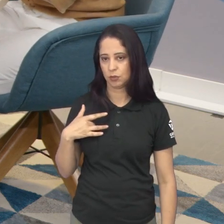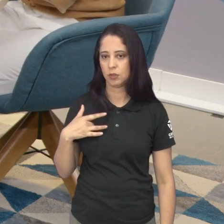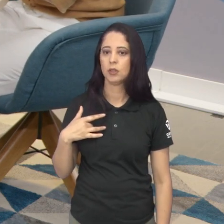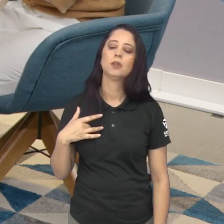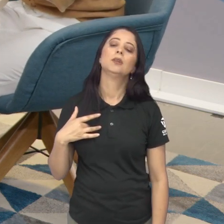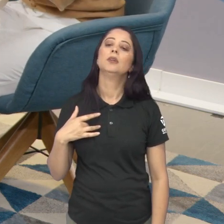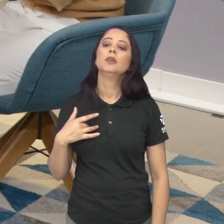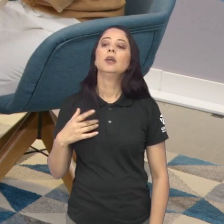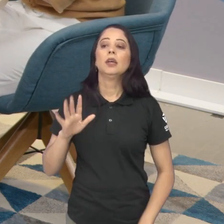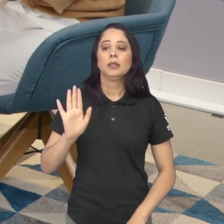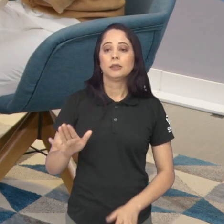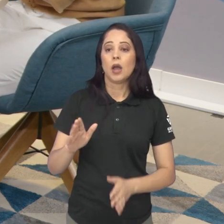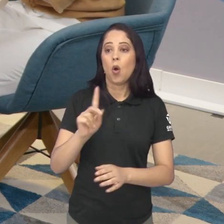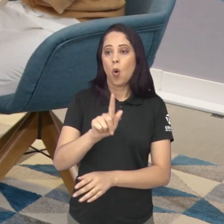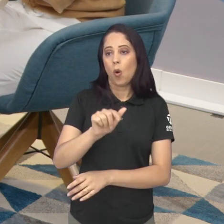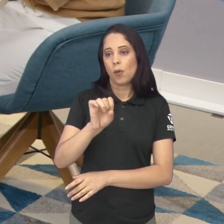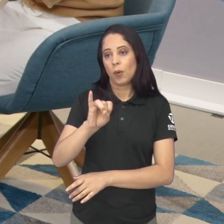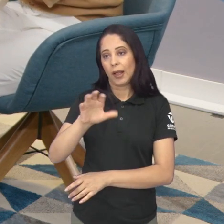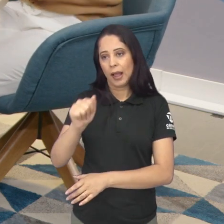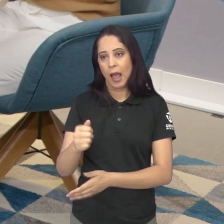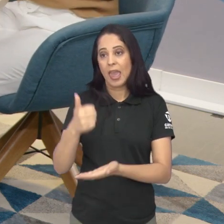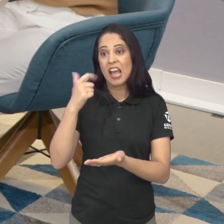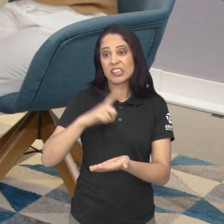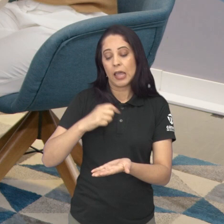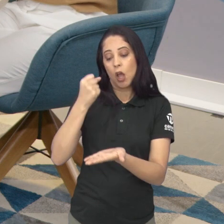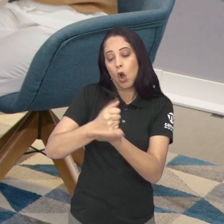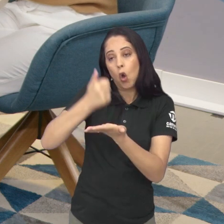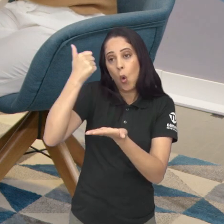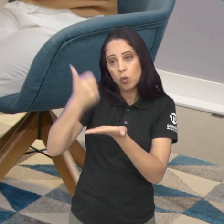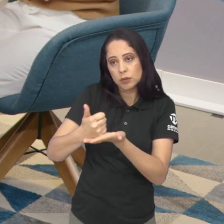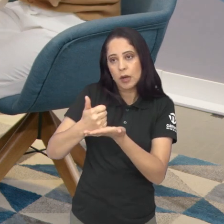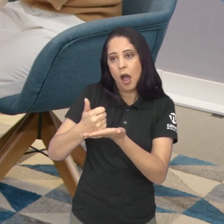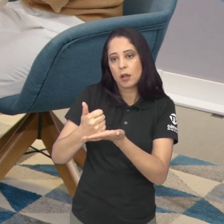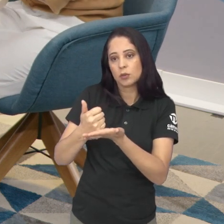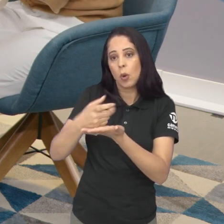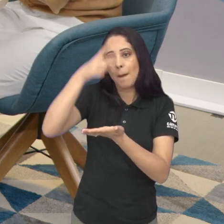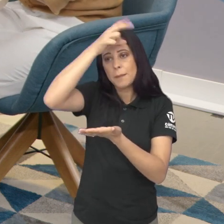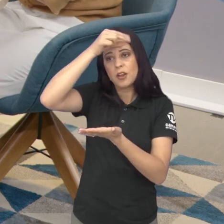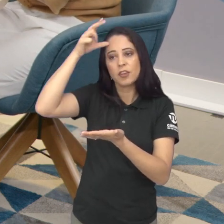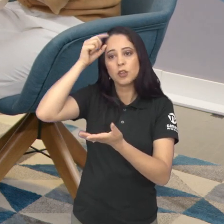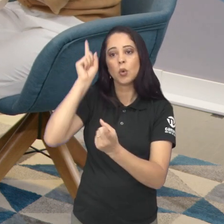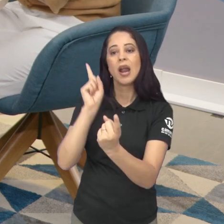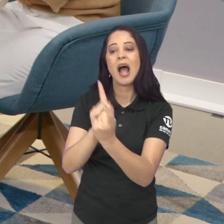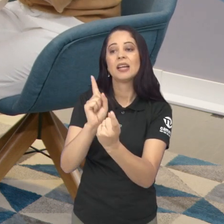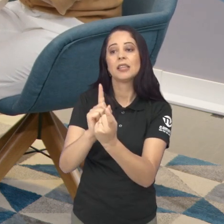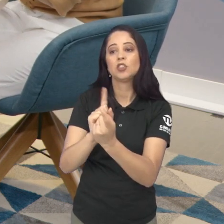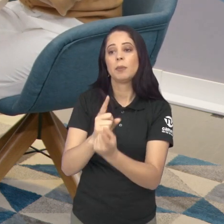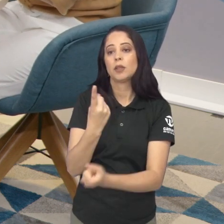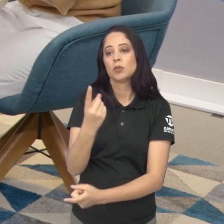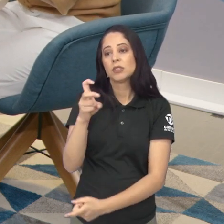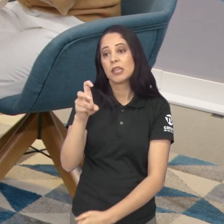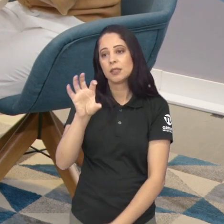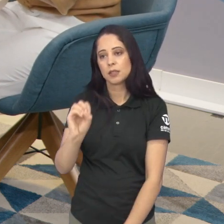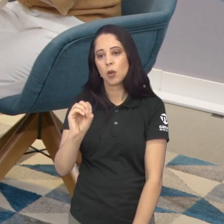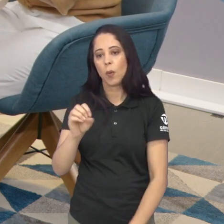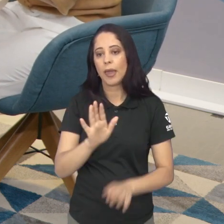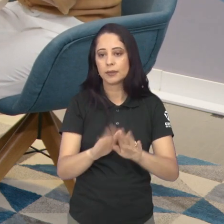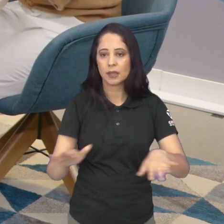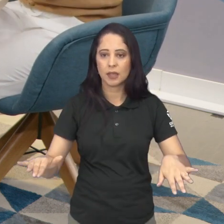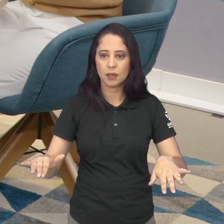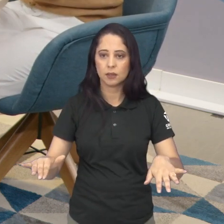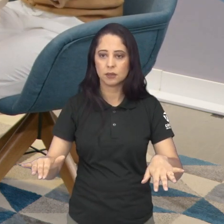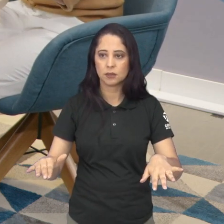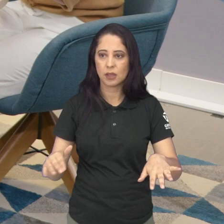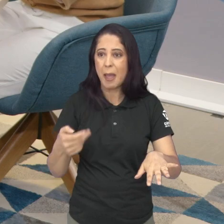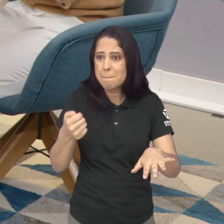novo contrato com a prefeitura via saúde para atender 150 crianças de 0 a 6 anos.